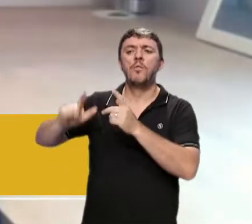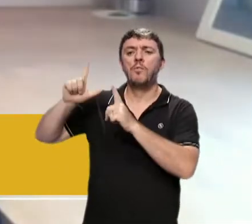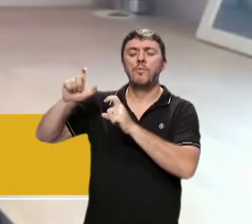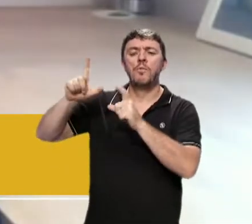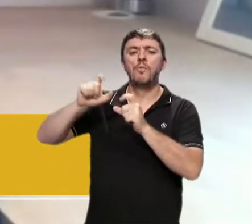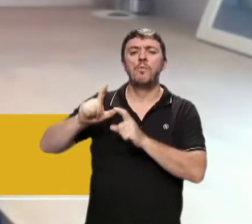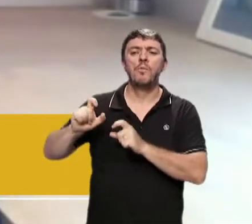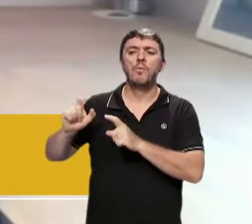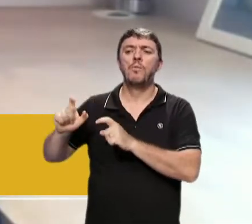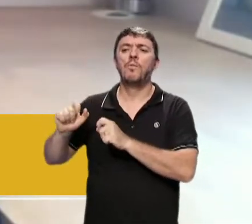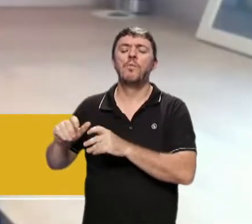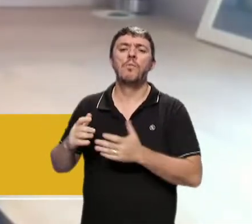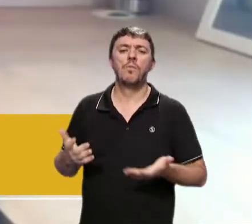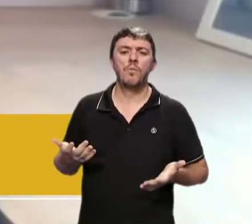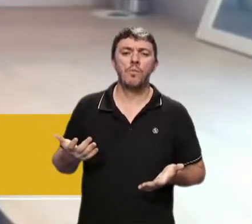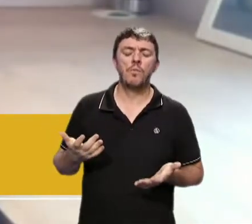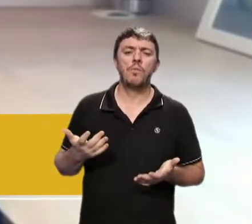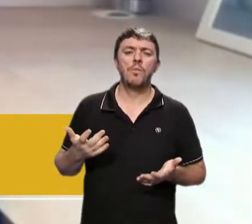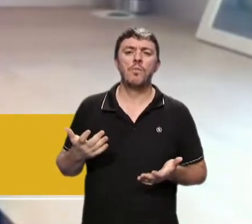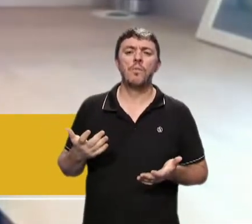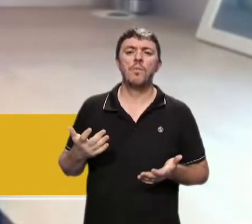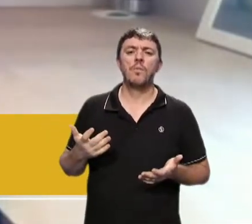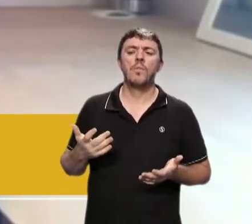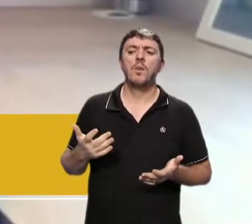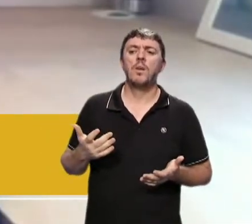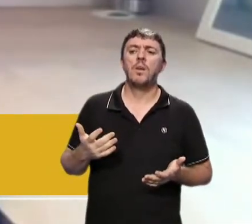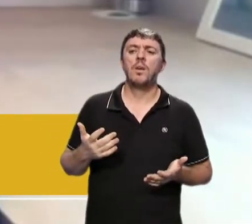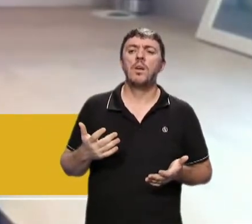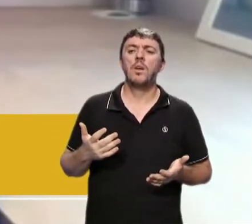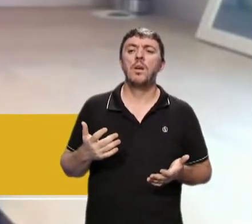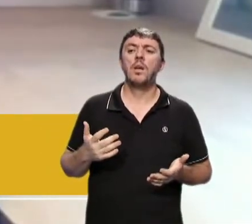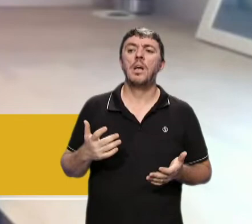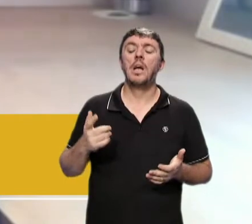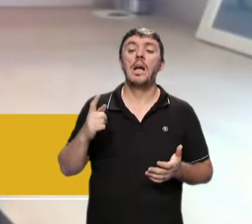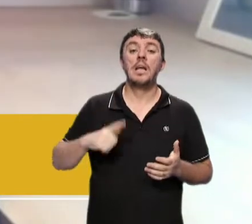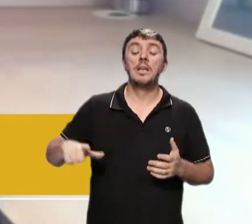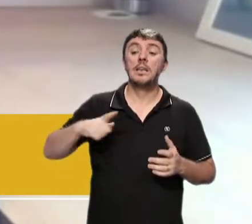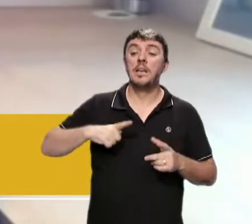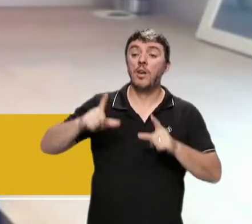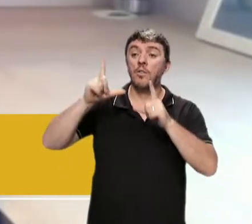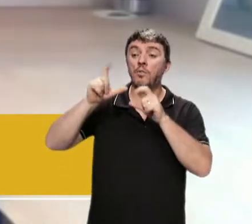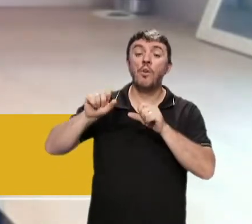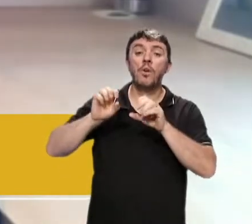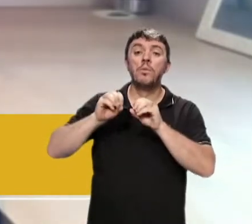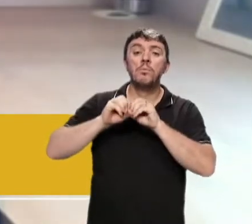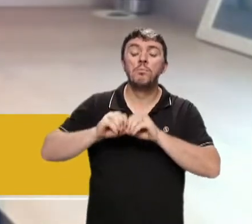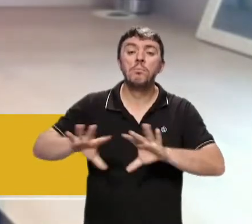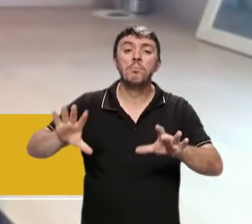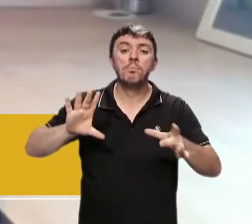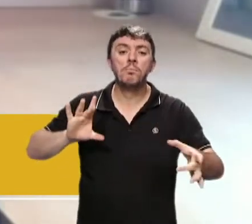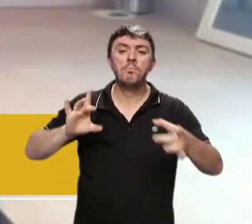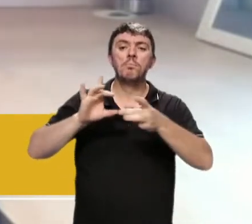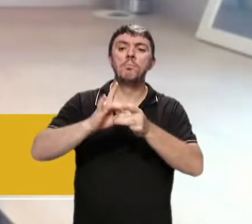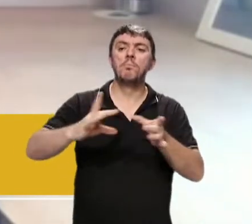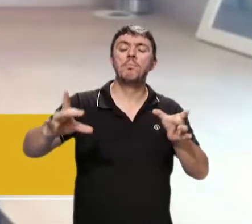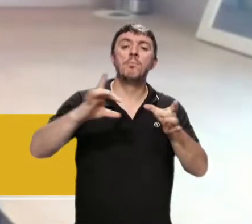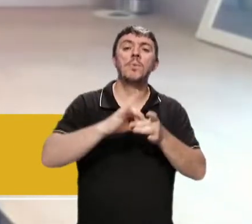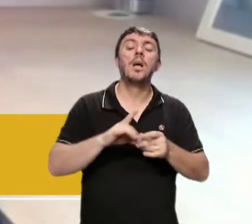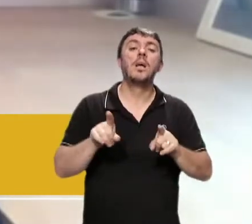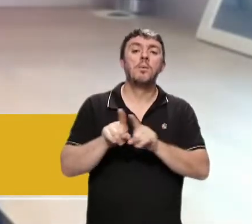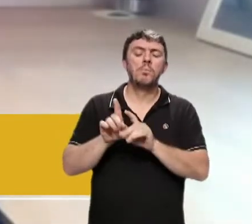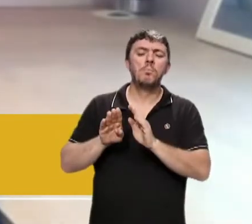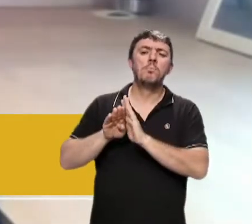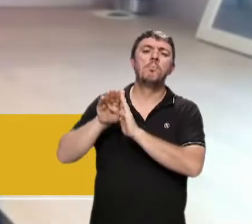fotos. Eles deixaram de favorecer a entrega dos conteúdos com fotos, o engajamento caiu muito